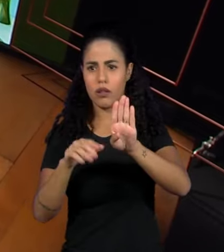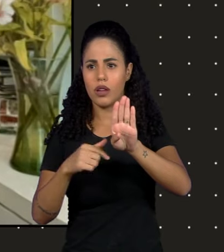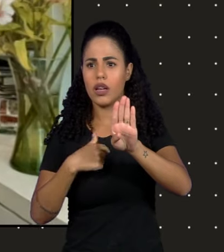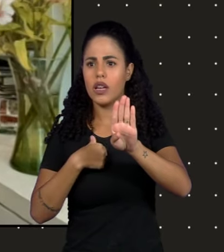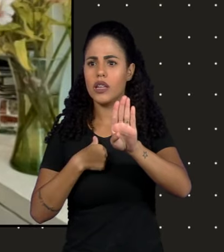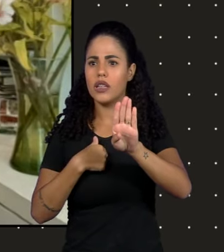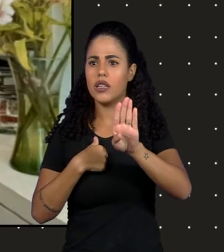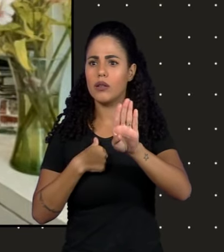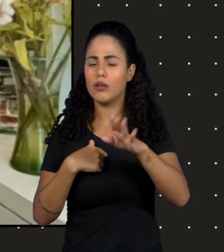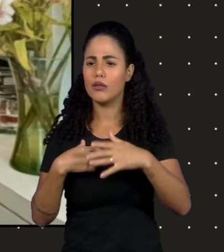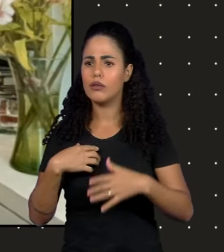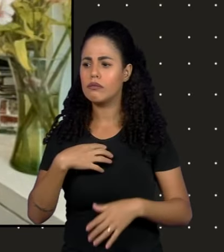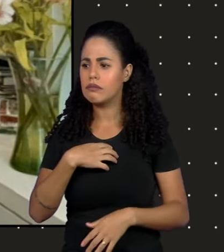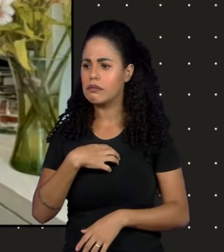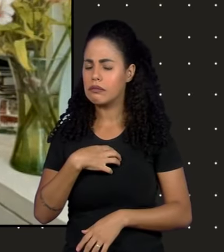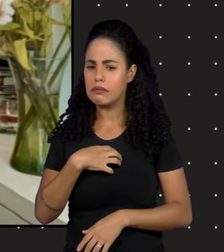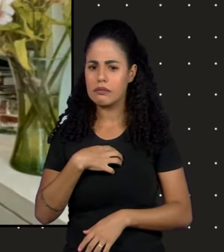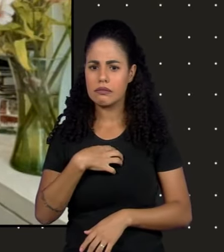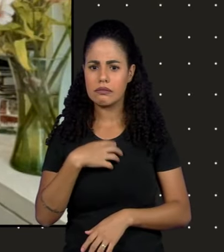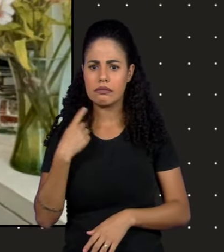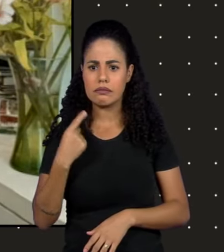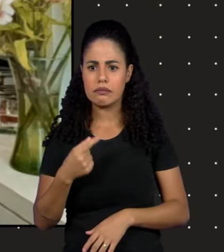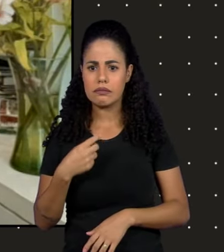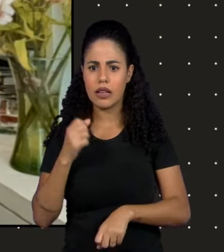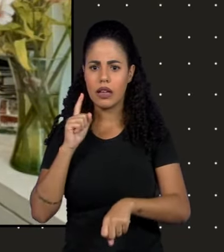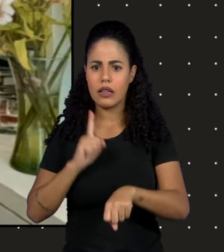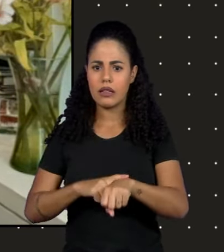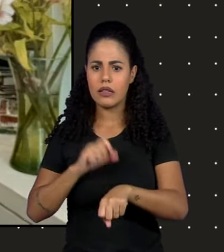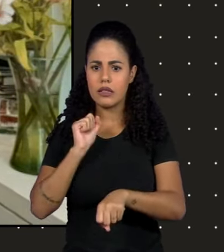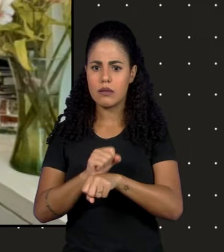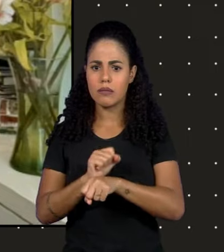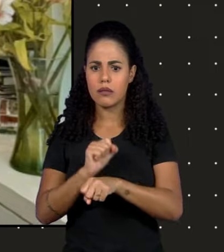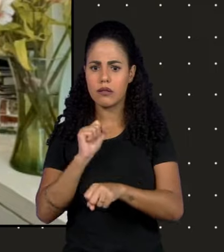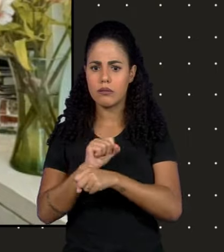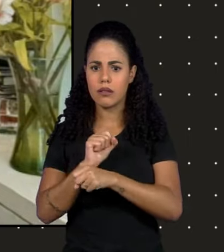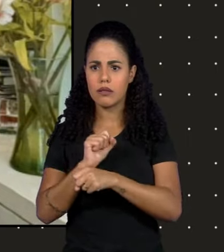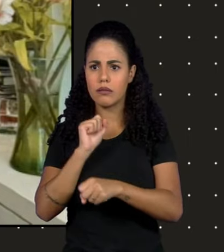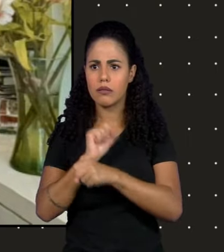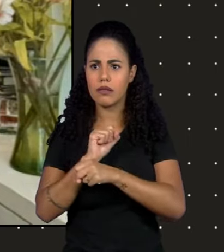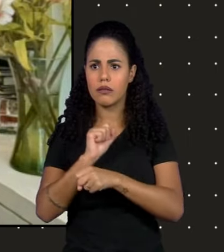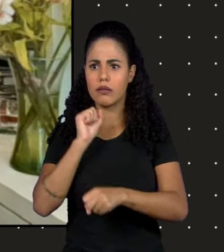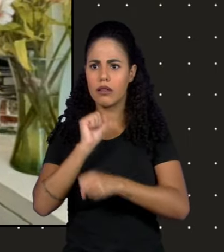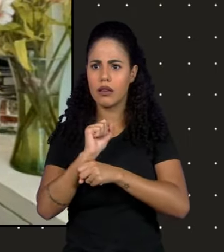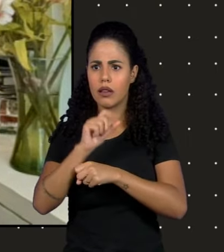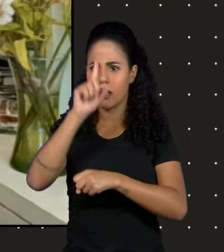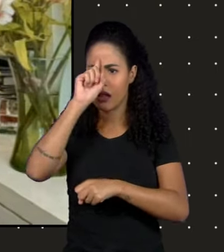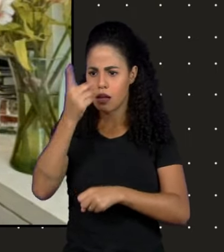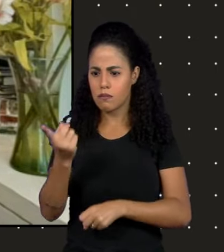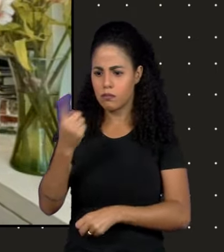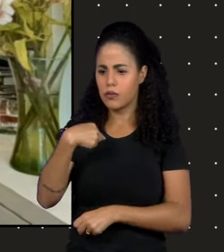de sentido, um tempão esperando a outra ordem, que seria